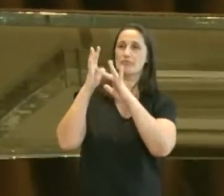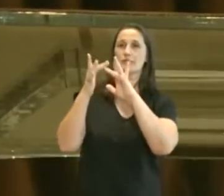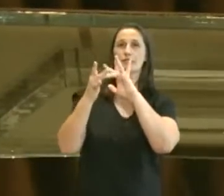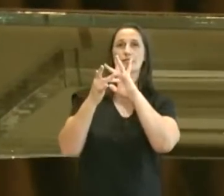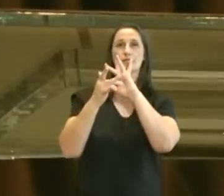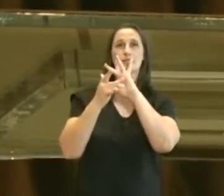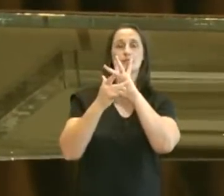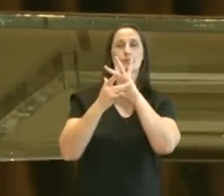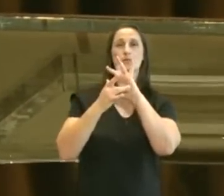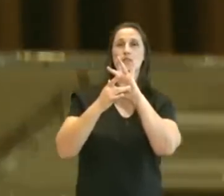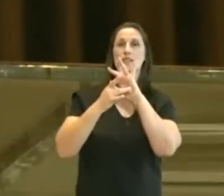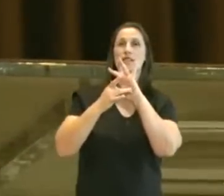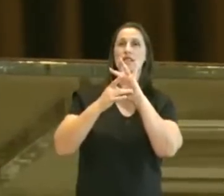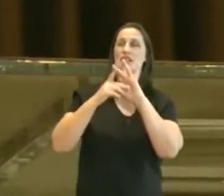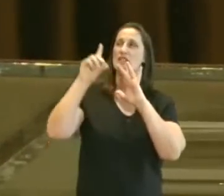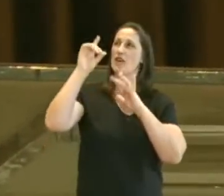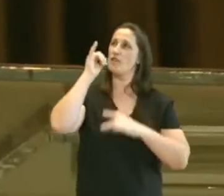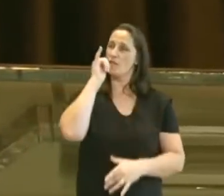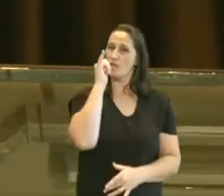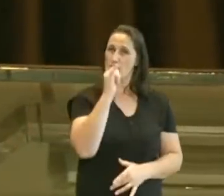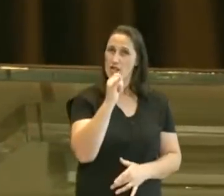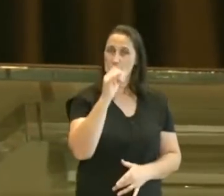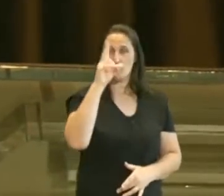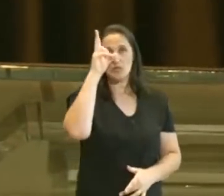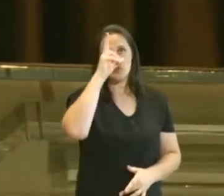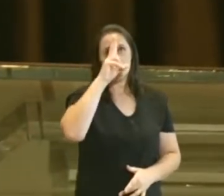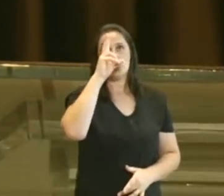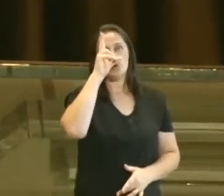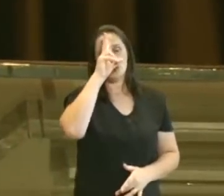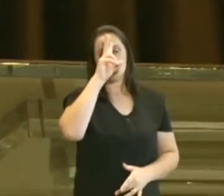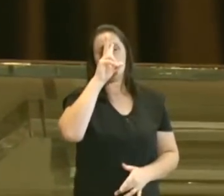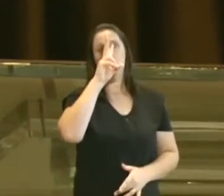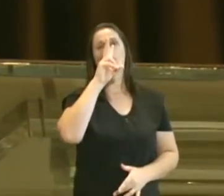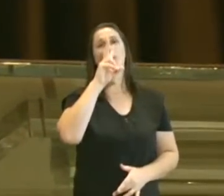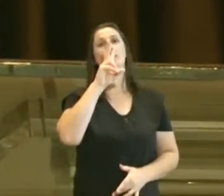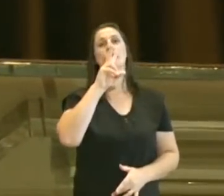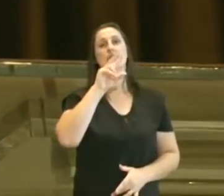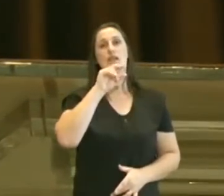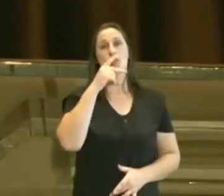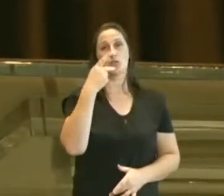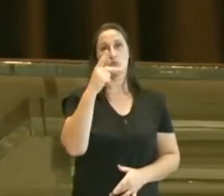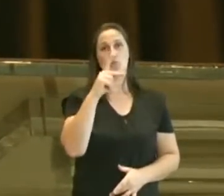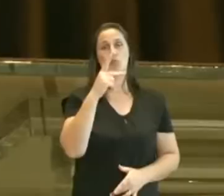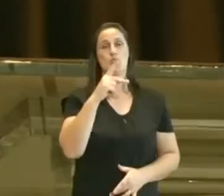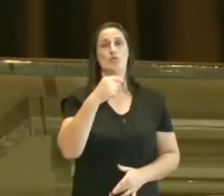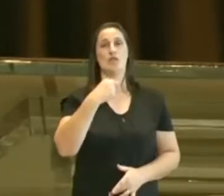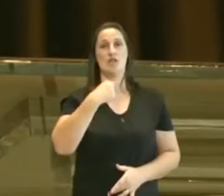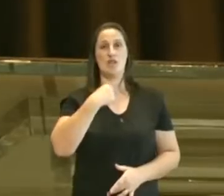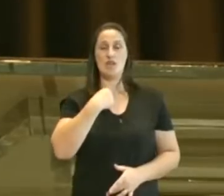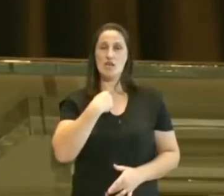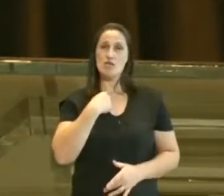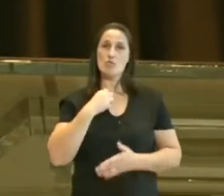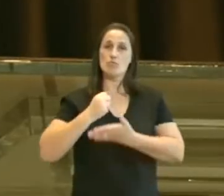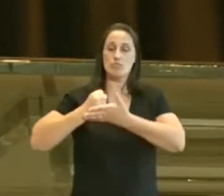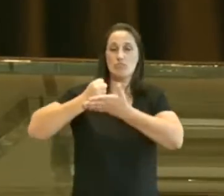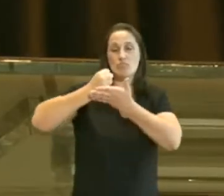tua história não terminou. O livro da história,